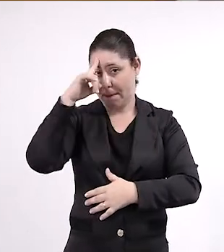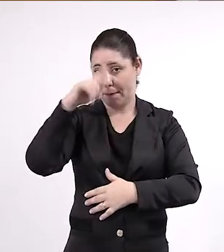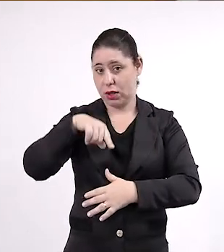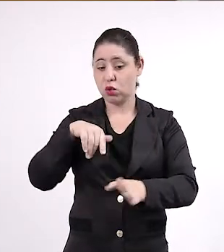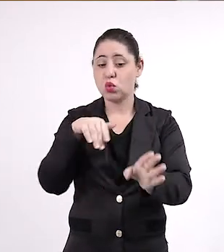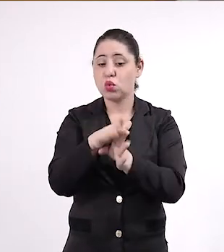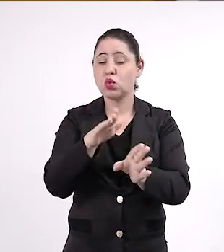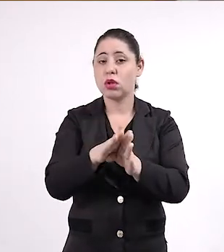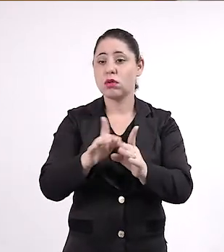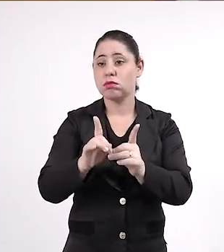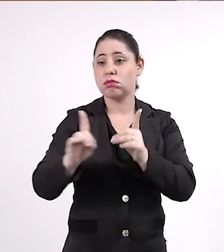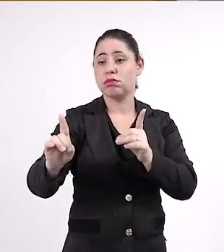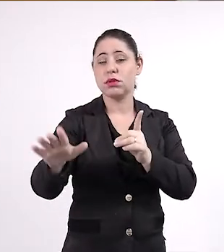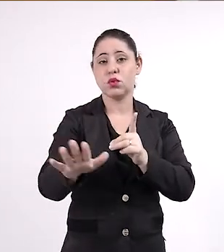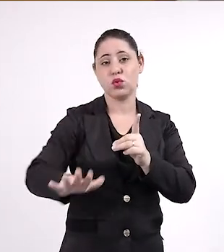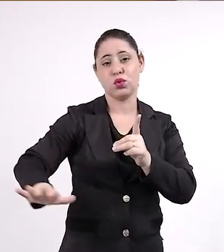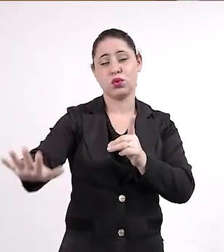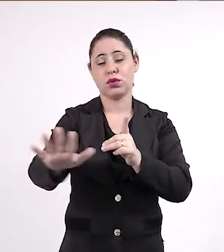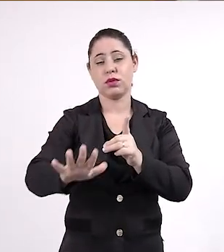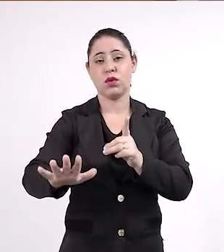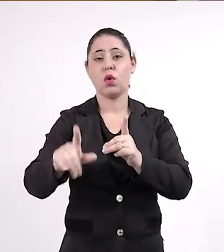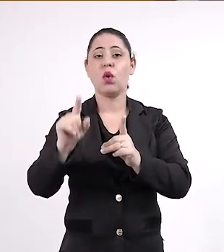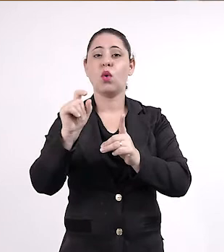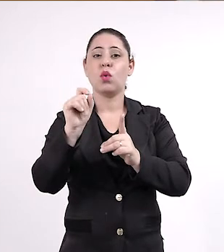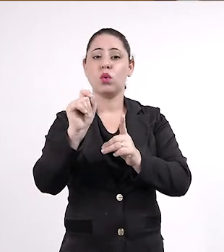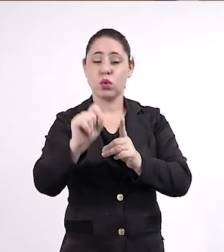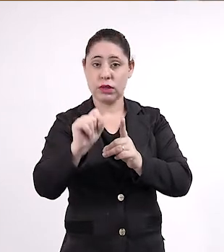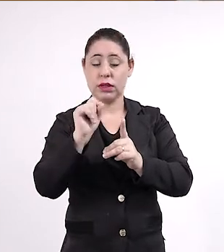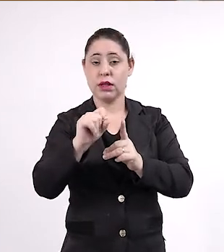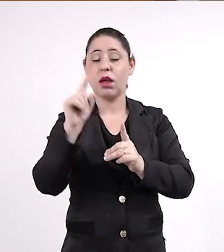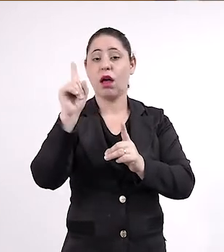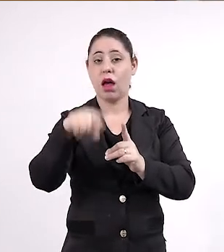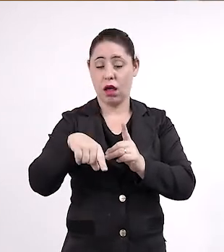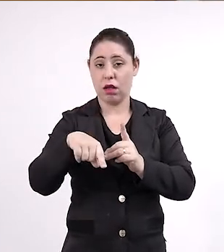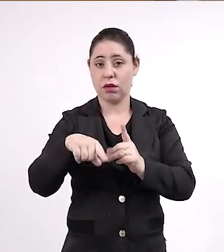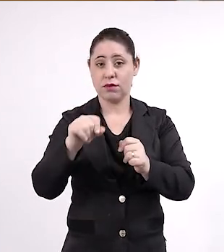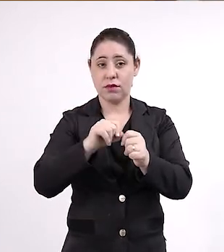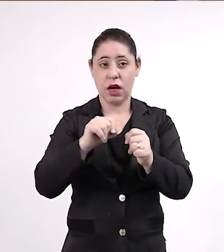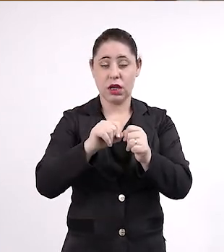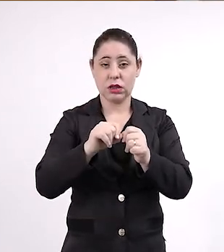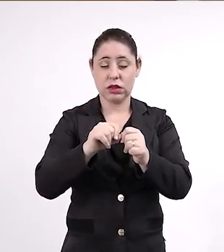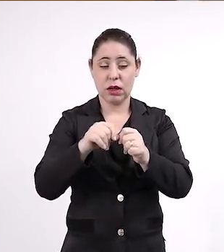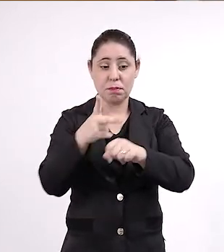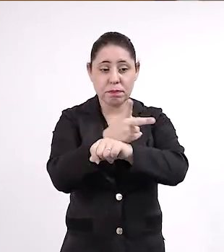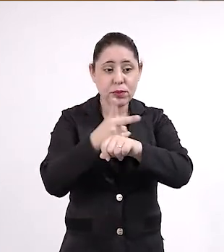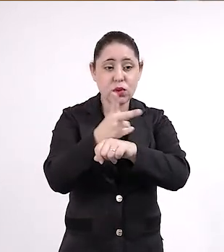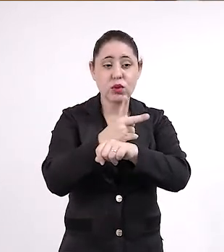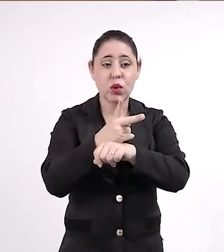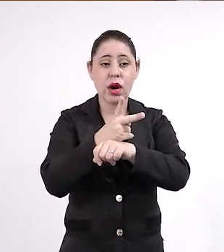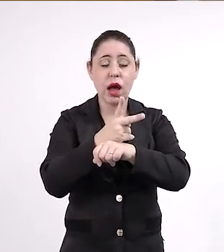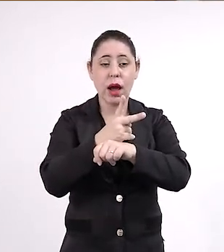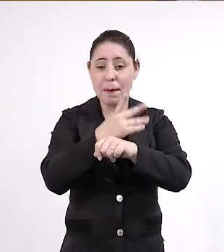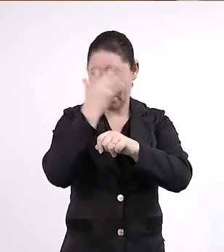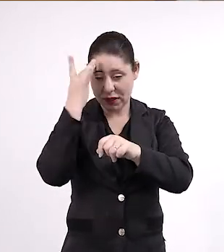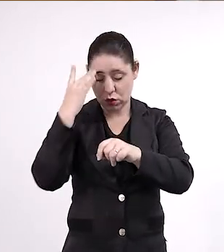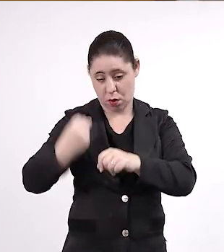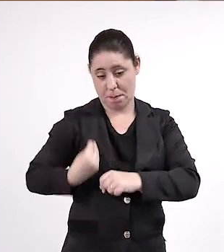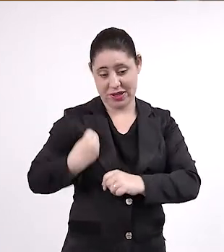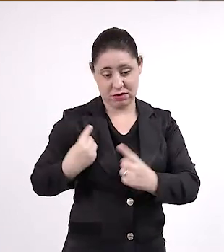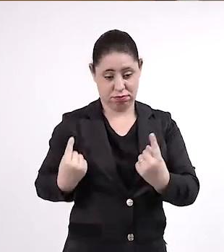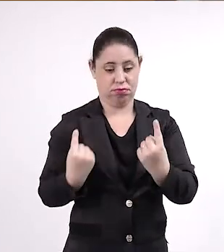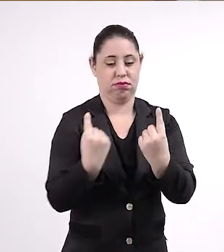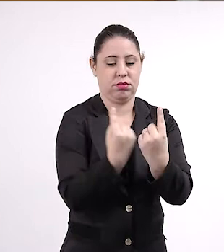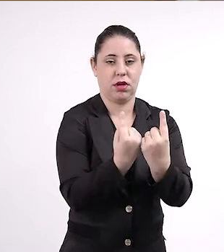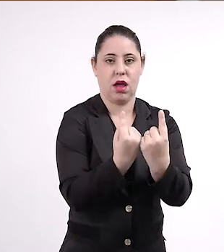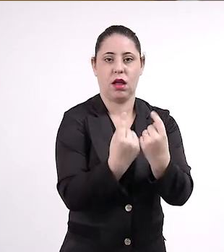medidas de distanciamento social, o que inviabiliza a procura física da pessoa